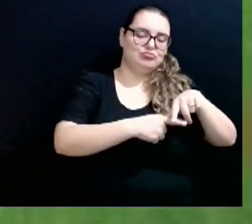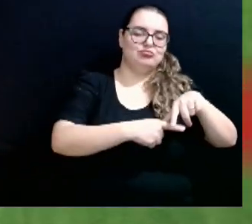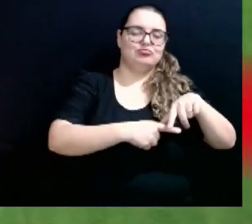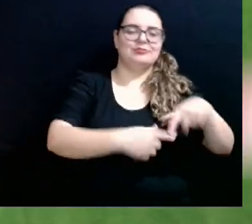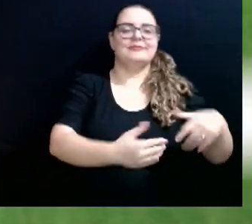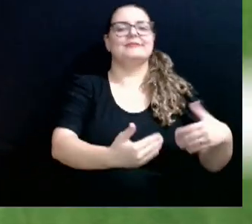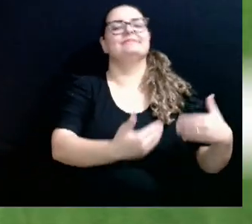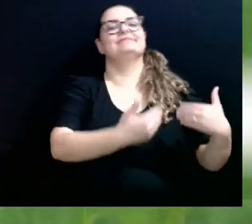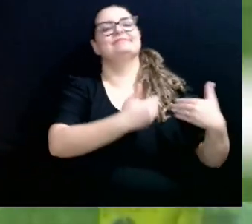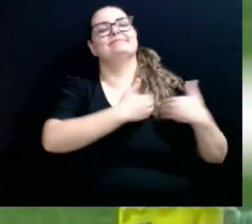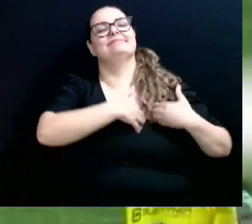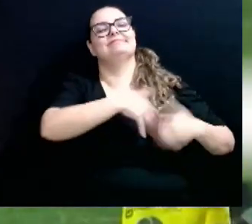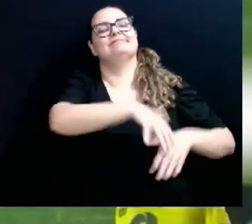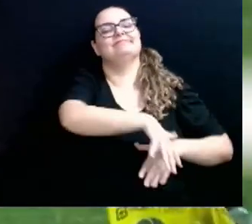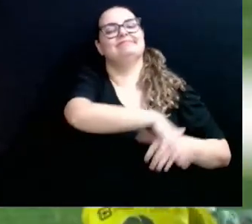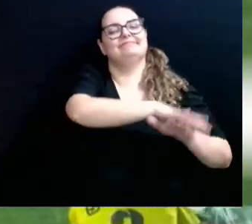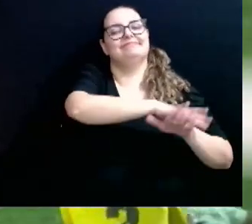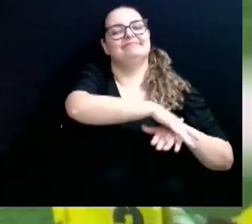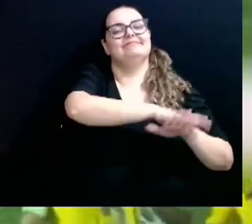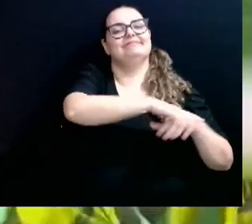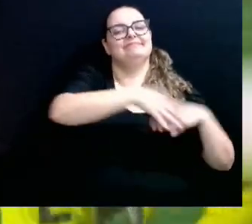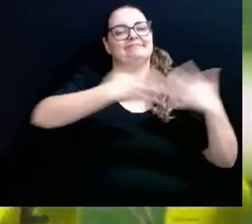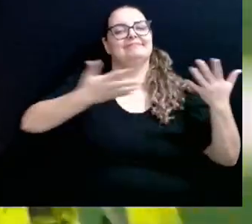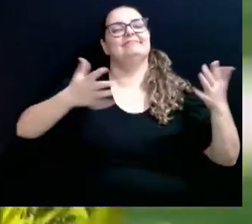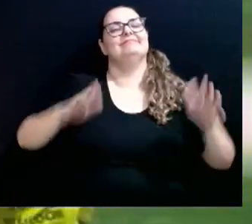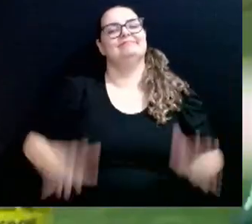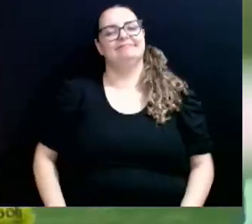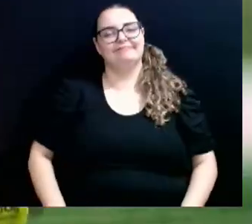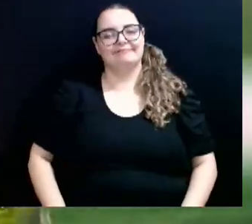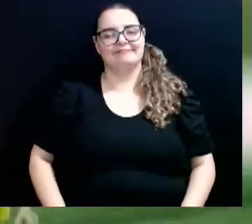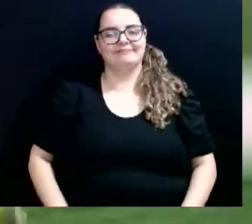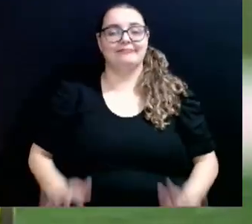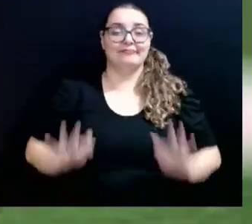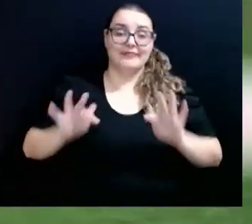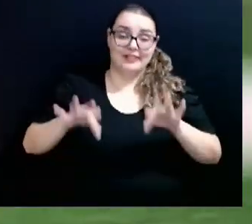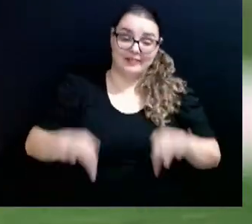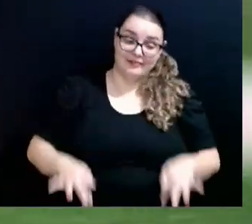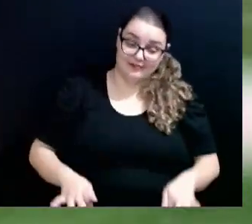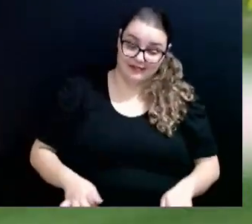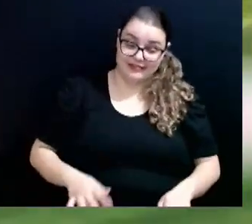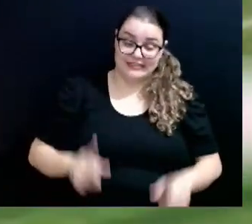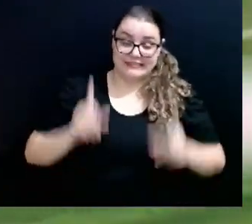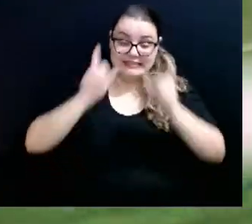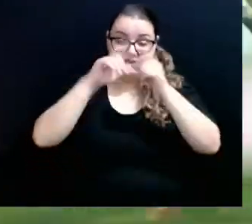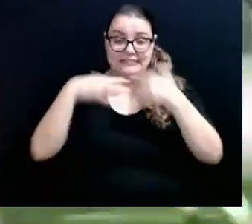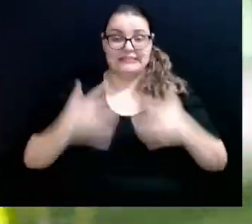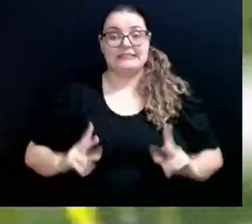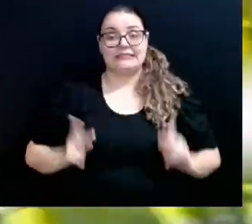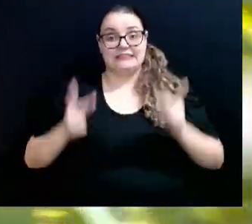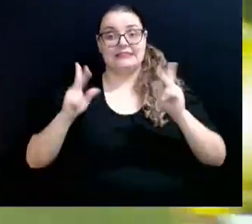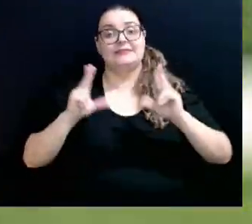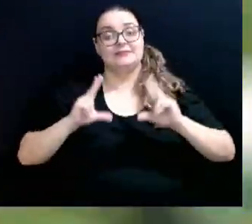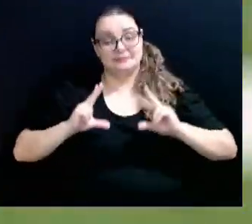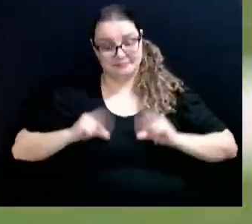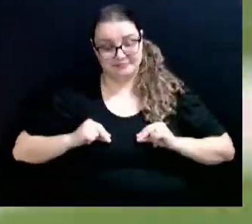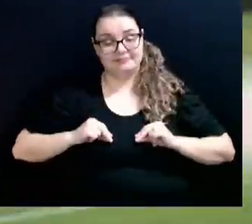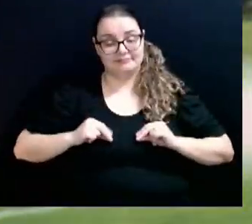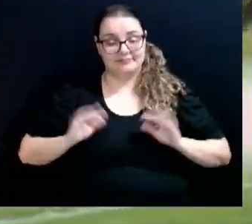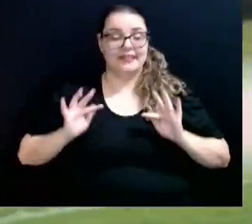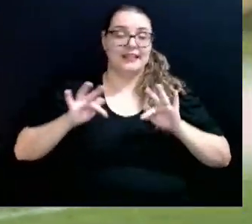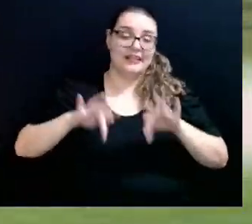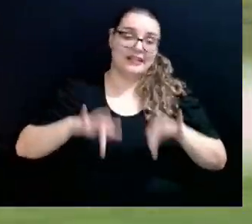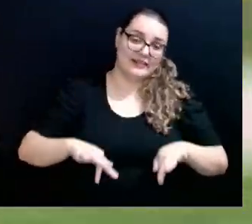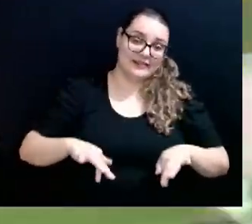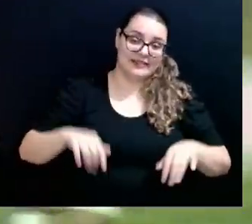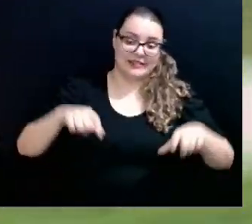bola e colocou no ângulo. Fim do sufoco e vitória merecida. Final no Moisés